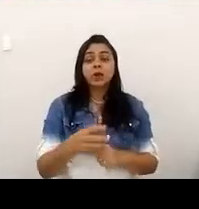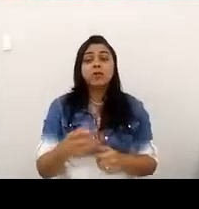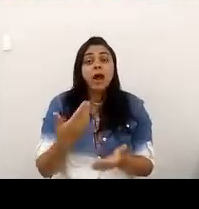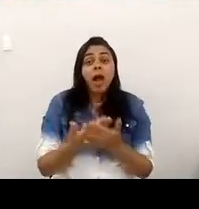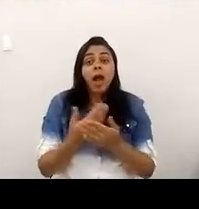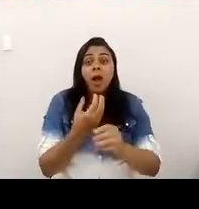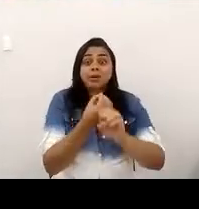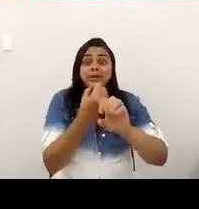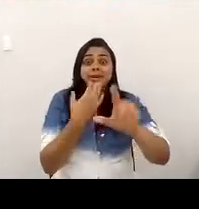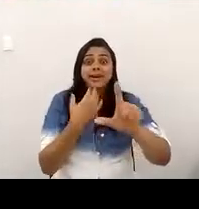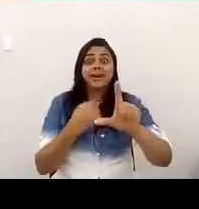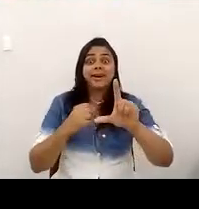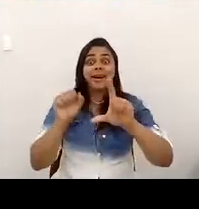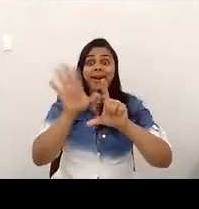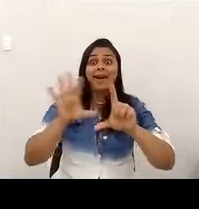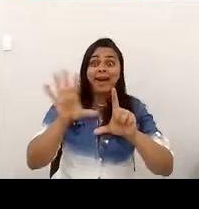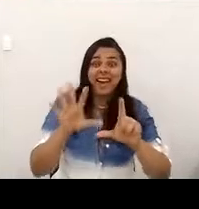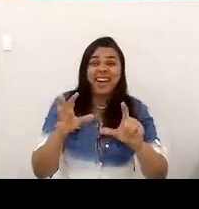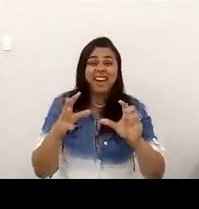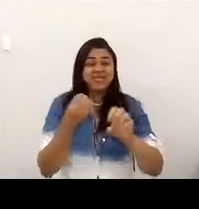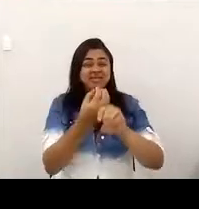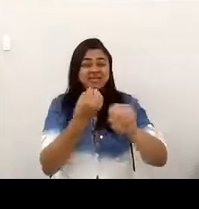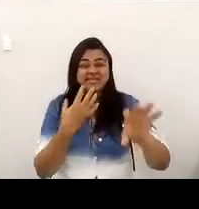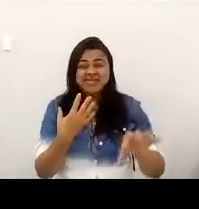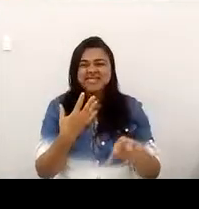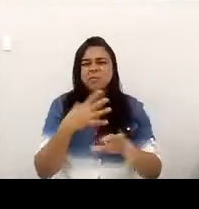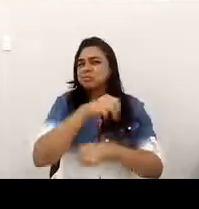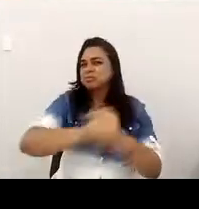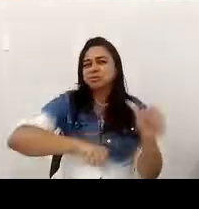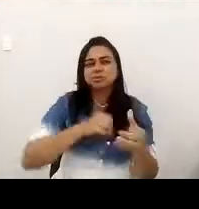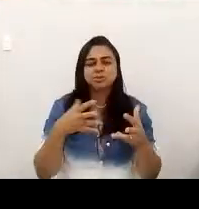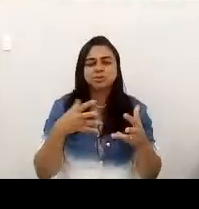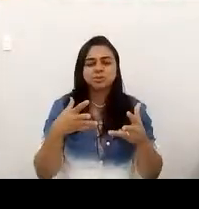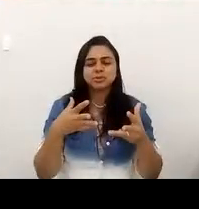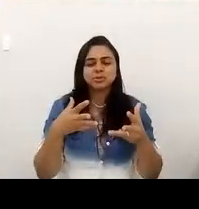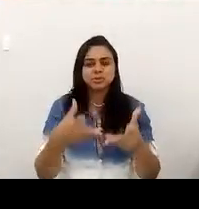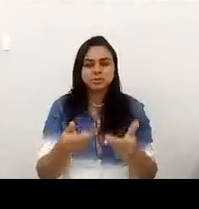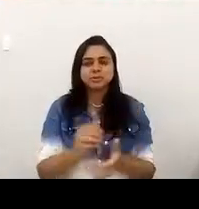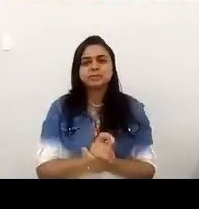das APNPs, né? Mudou tudo. Inclusive, a minha pesquisa que eu ia fazer